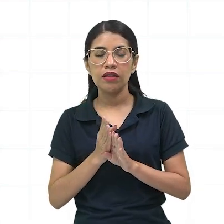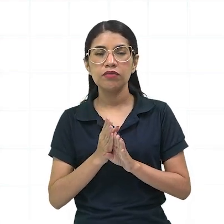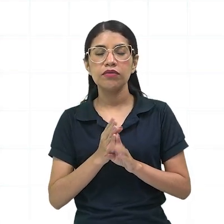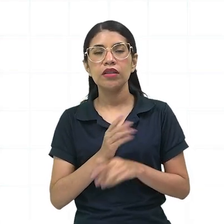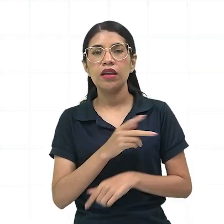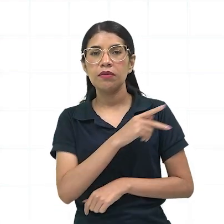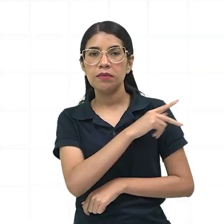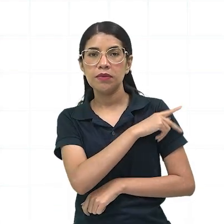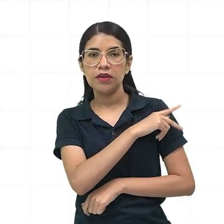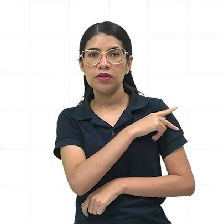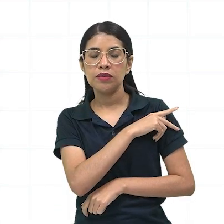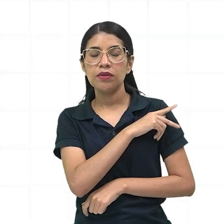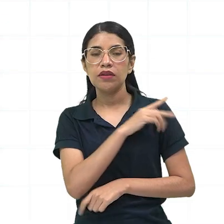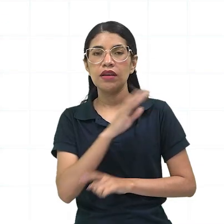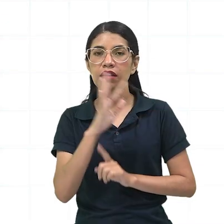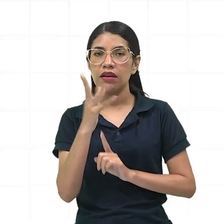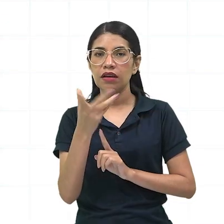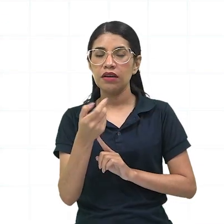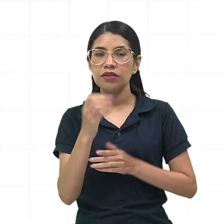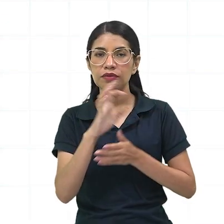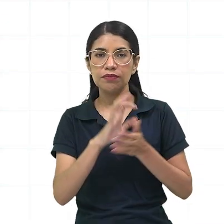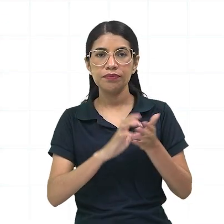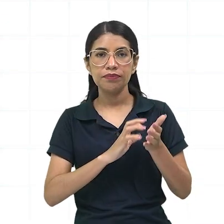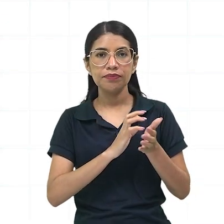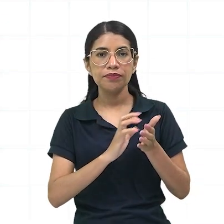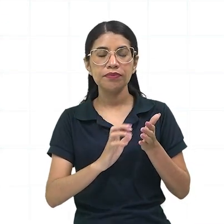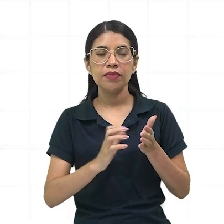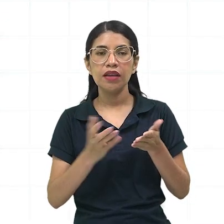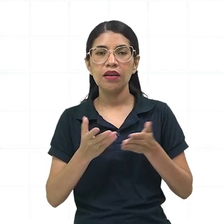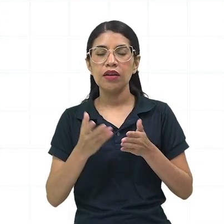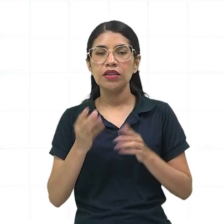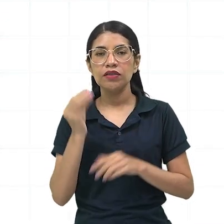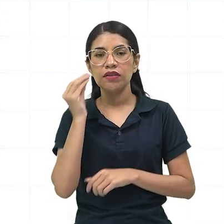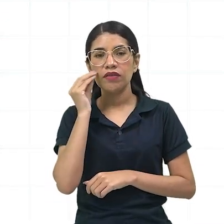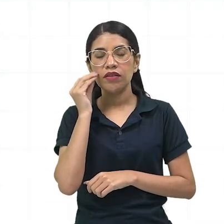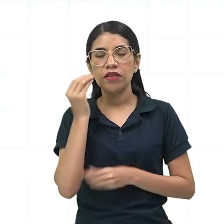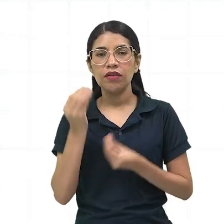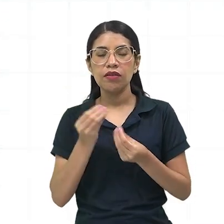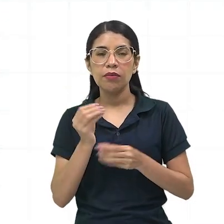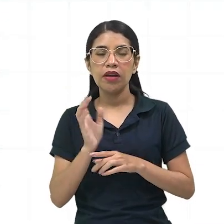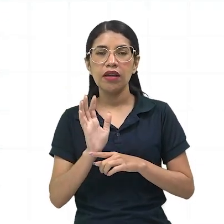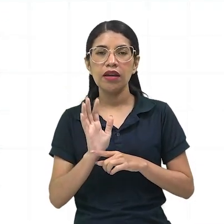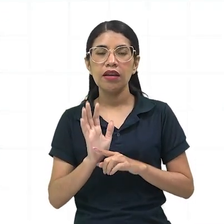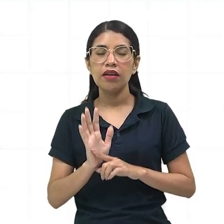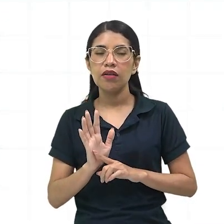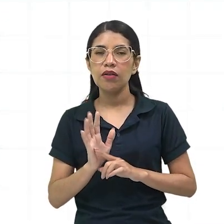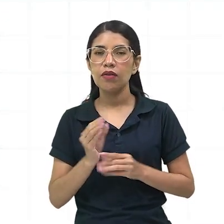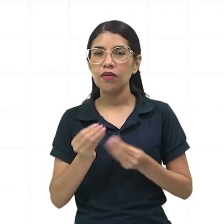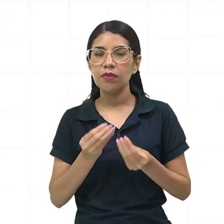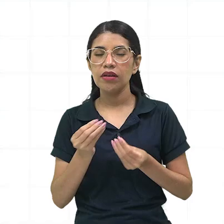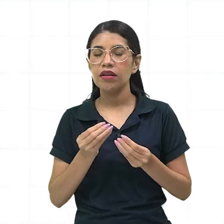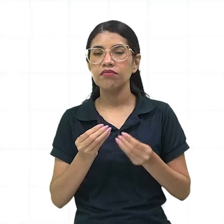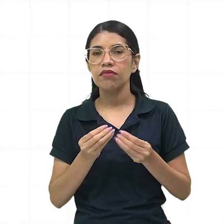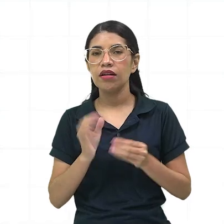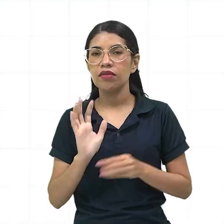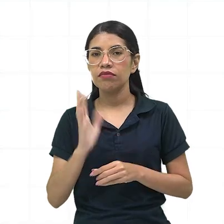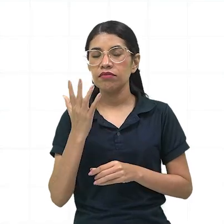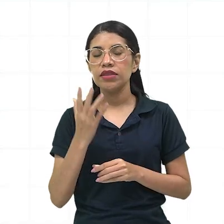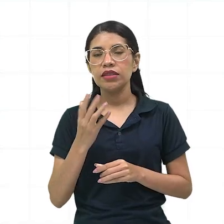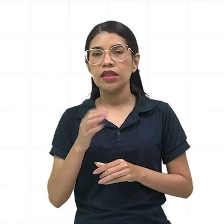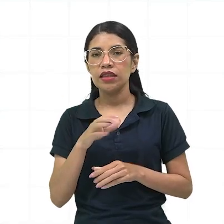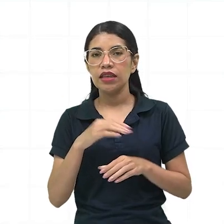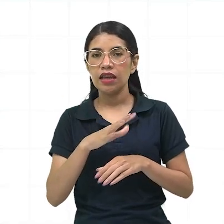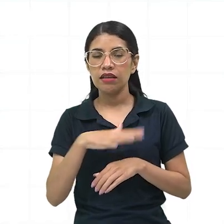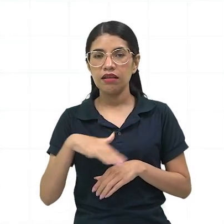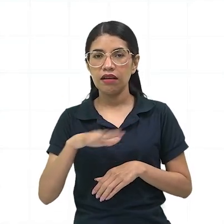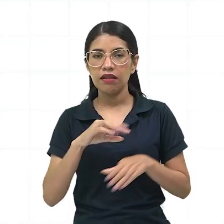gente entende aí por arte rupestre. E a gente vai ver agora um pouco de uma representação de como isso acontecia, né? Então, aqui a gente